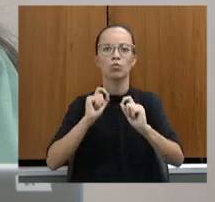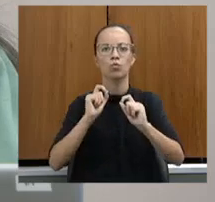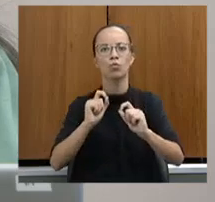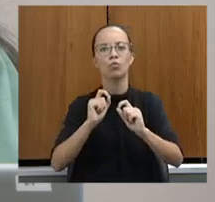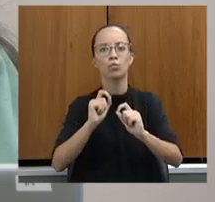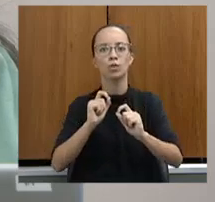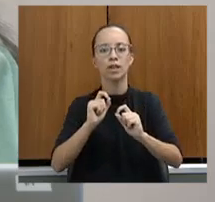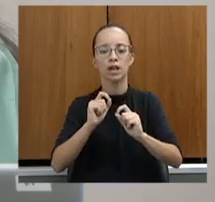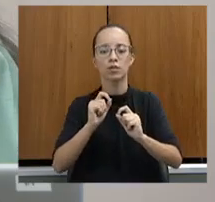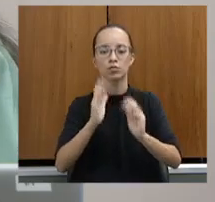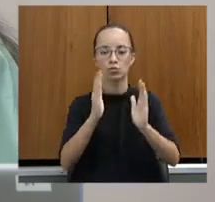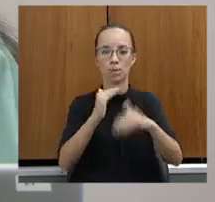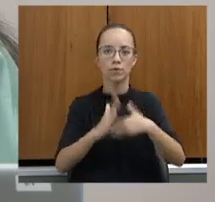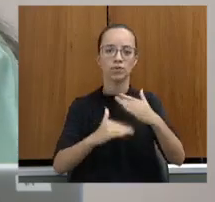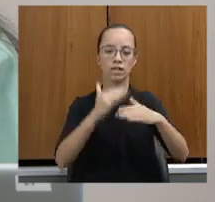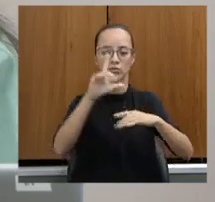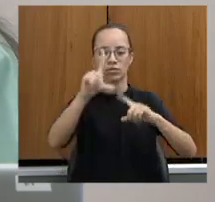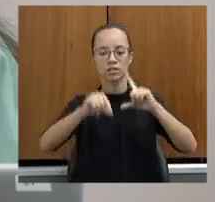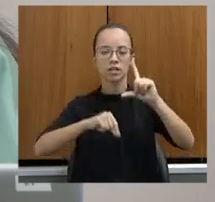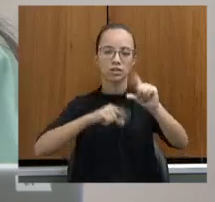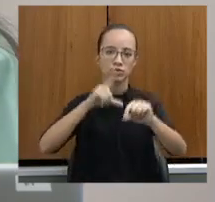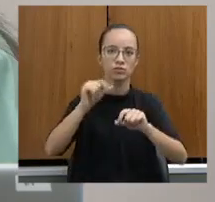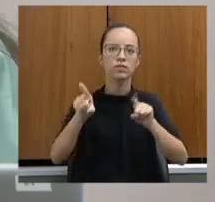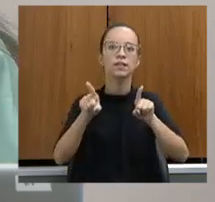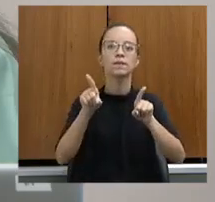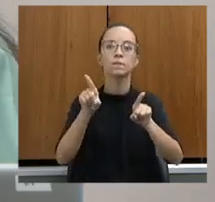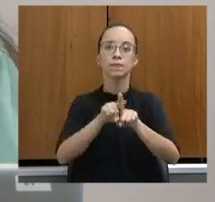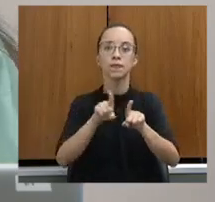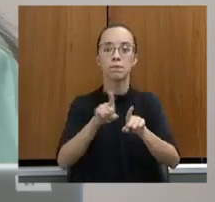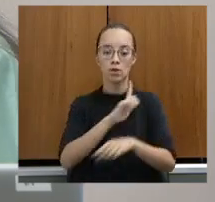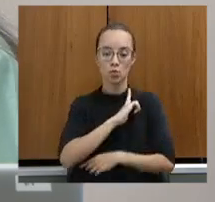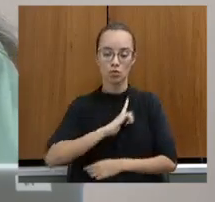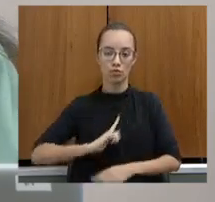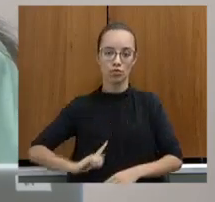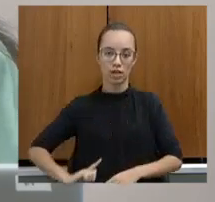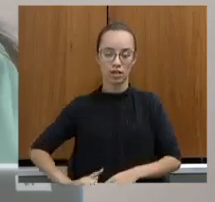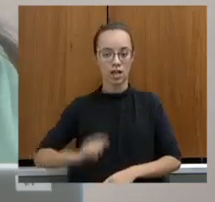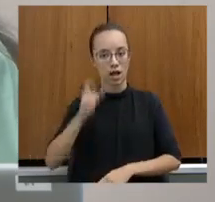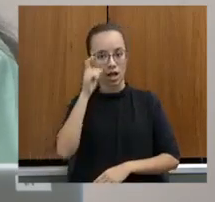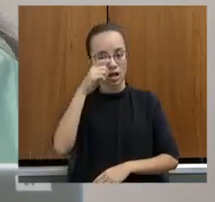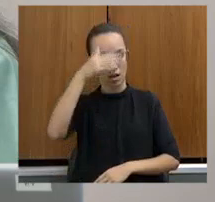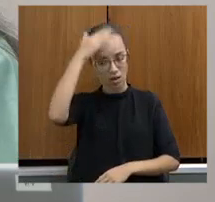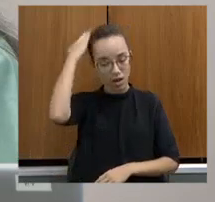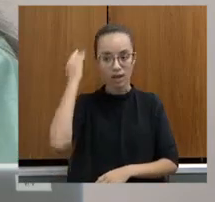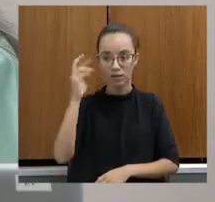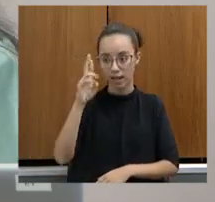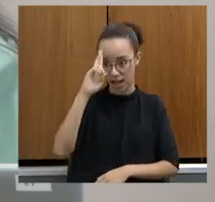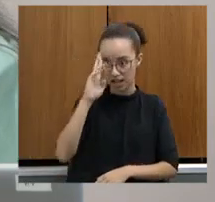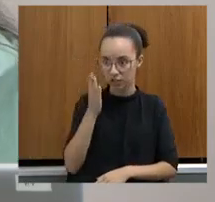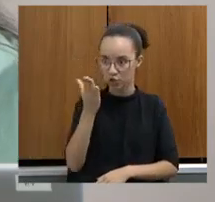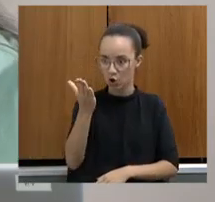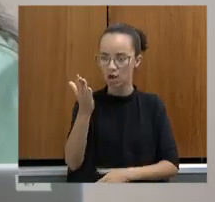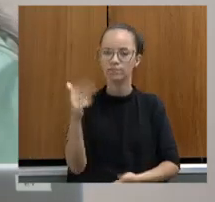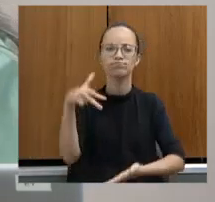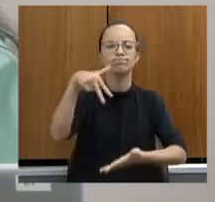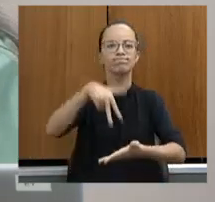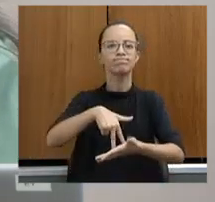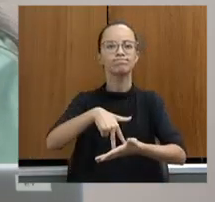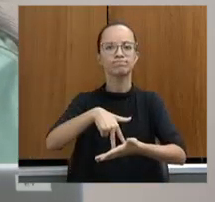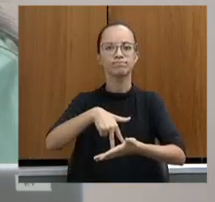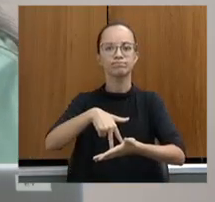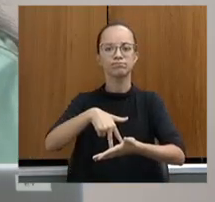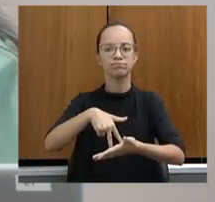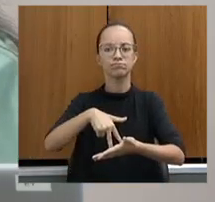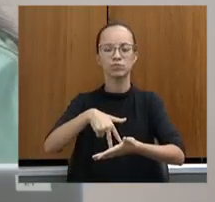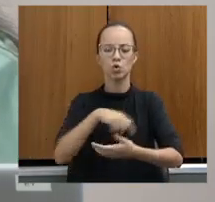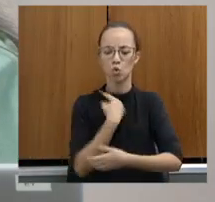do processo seletivo e o acerto do nosso Governador a gente colocar frente a ser Praga e valorizando nossos servidores